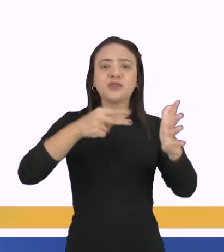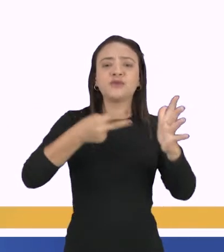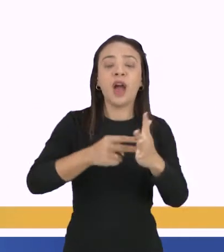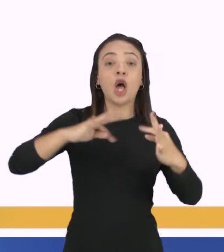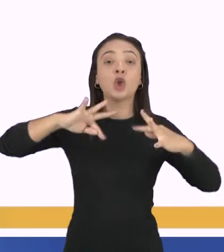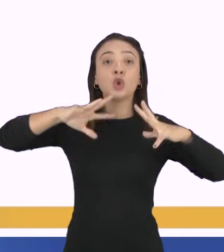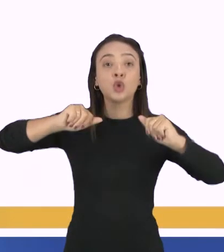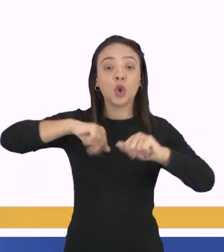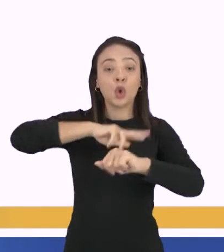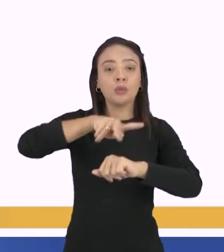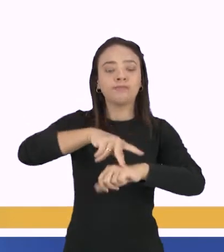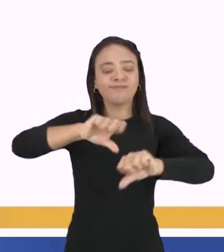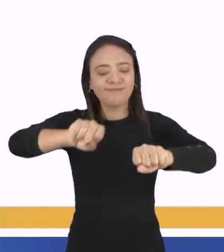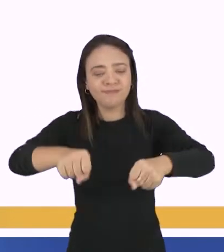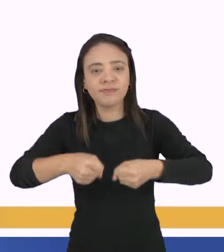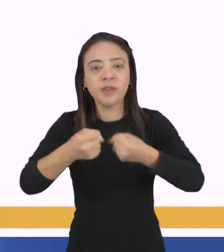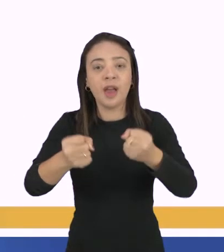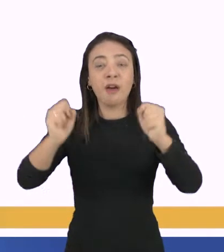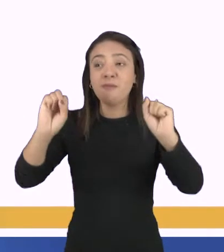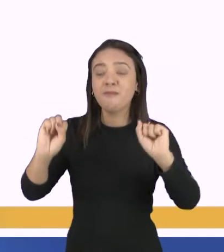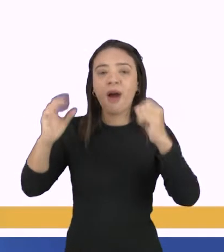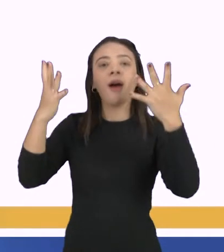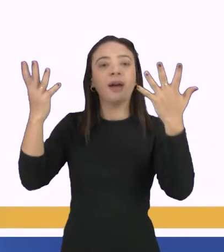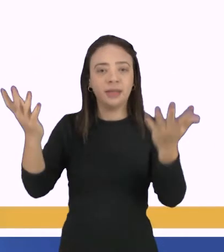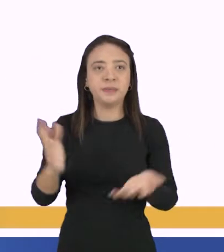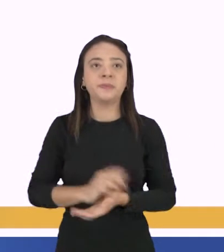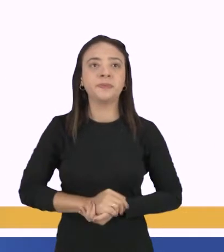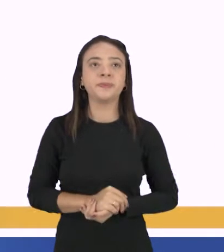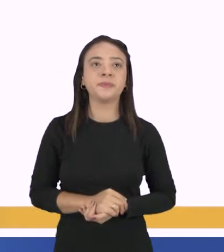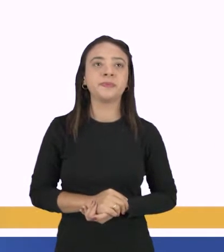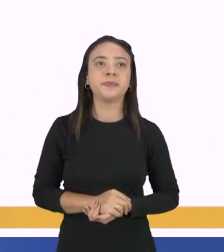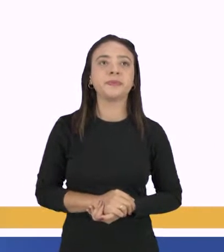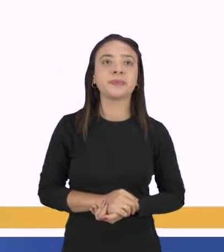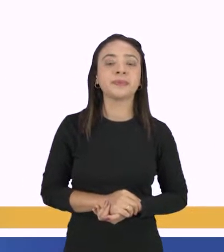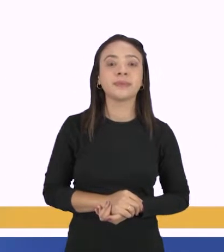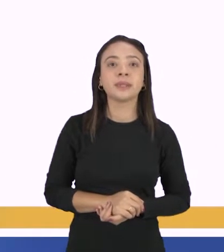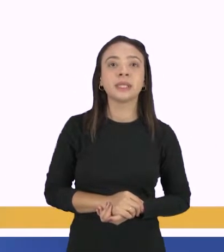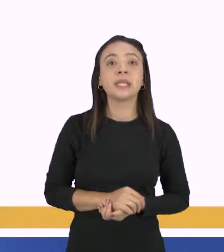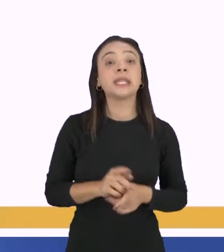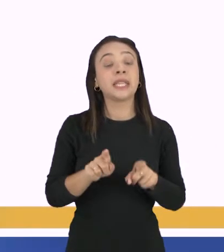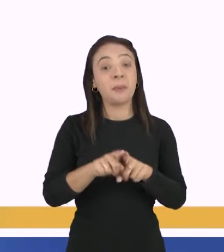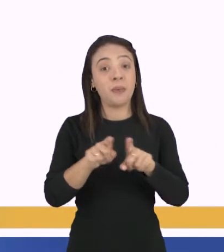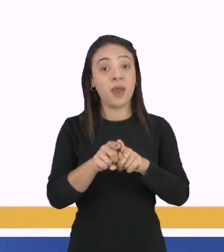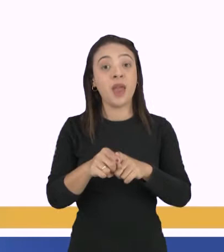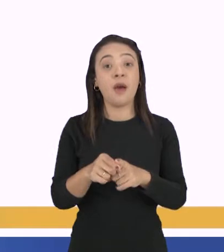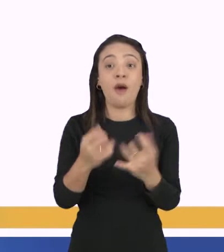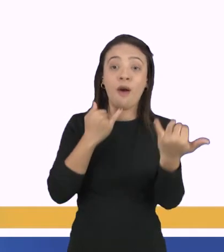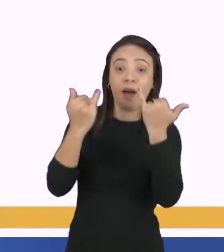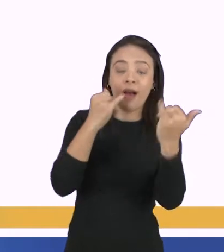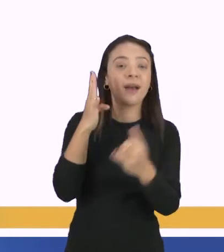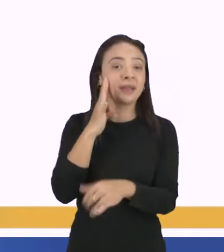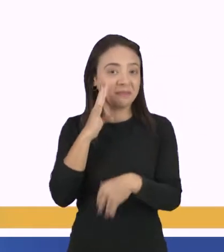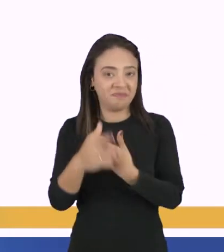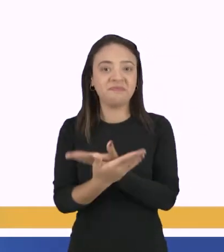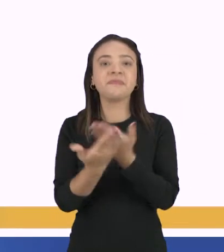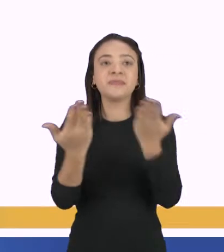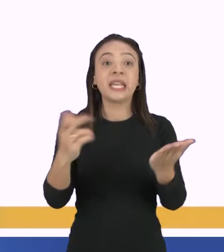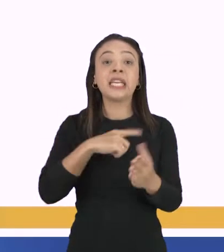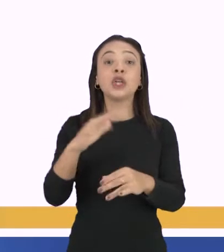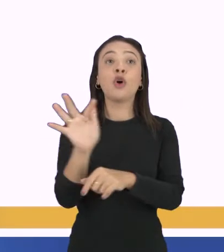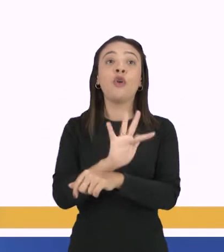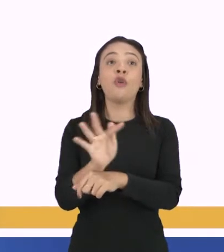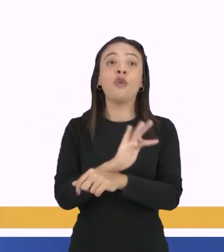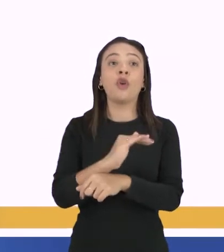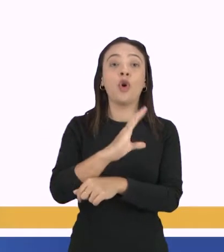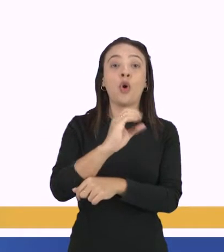comemorar nessa data aí festiva. Ainda como dica para vocês, tem aí o filme